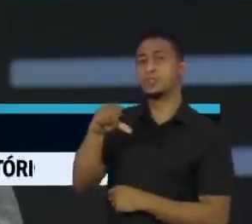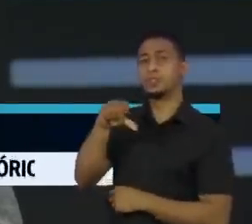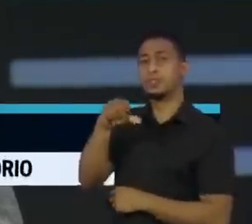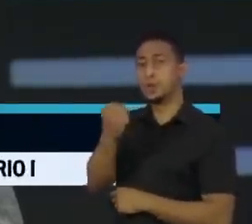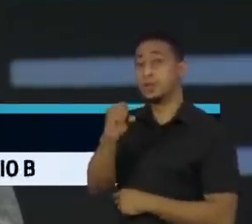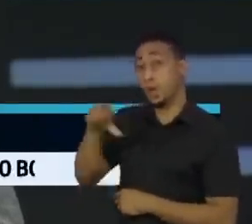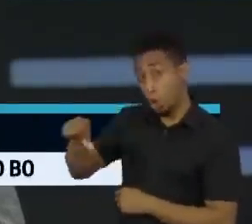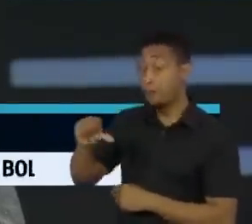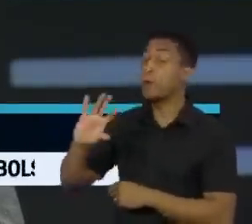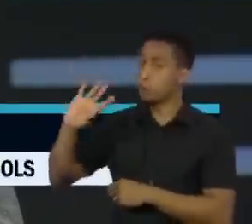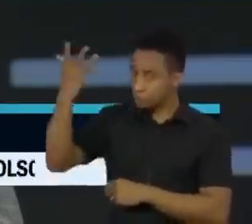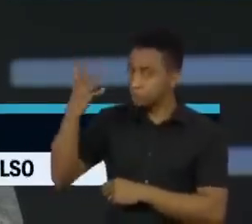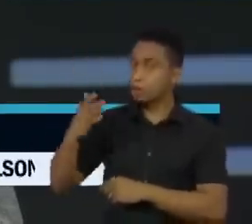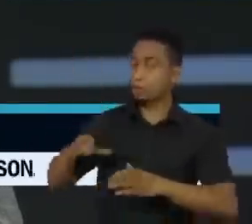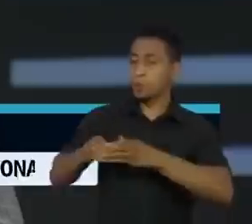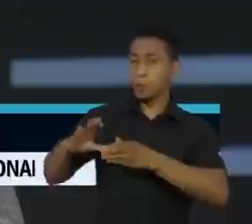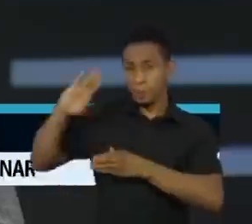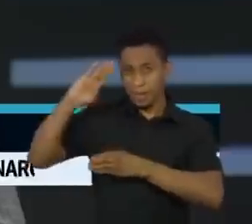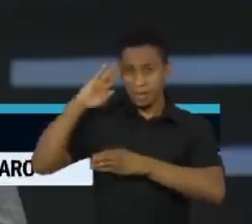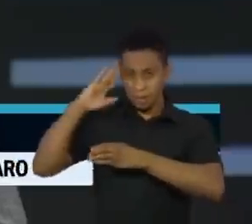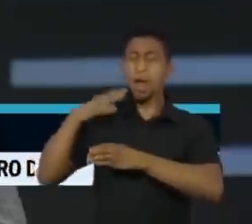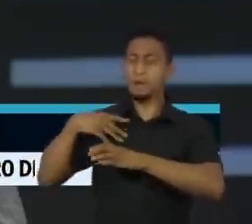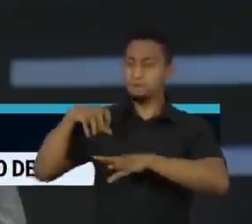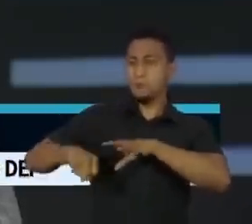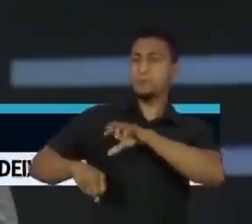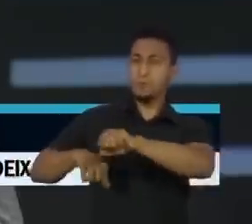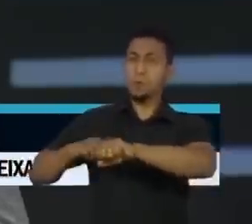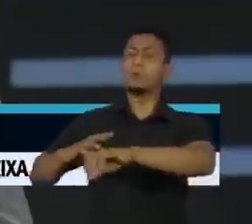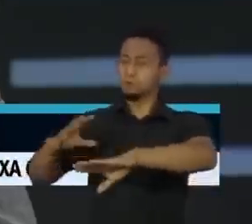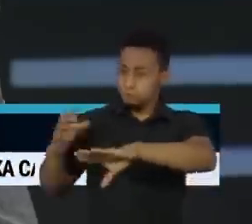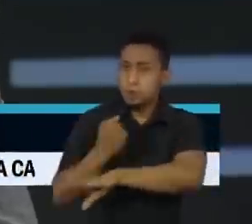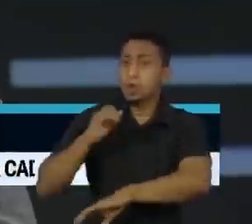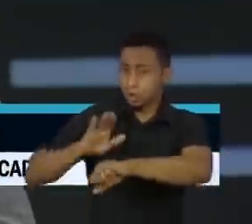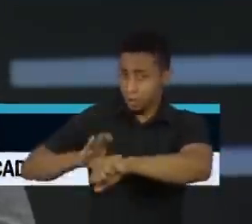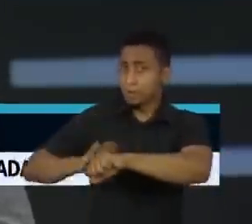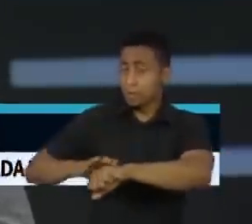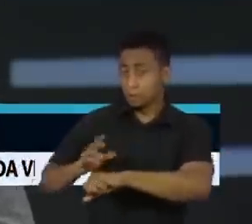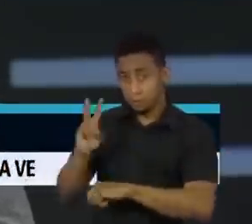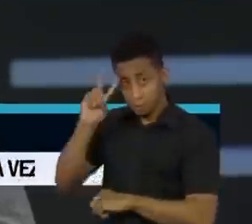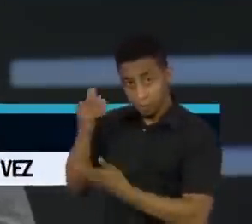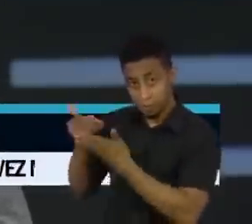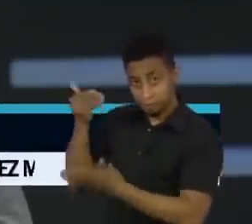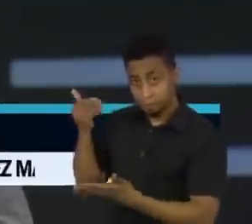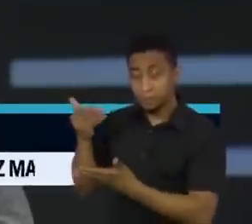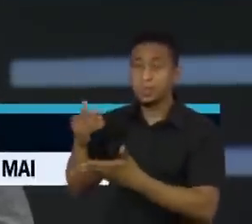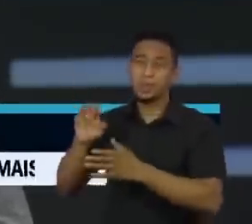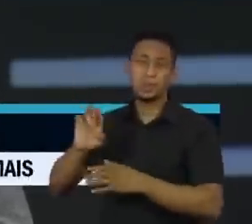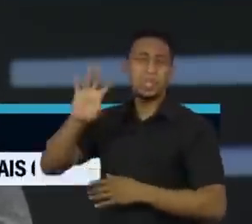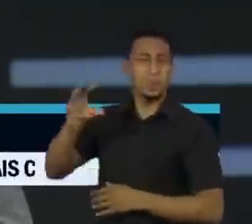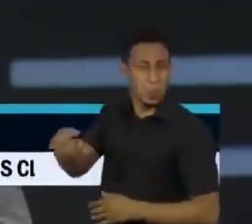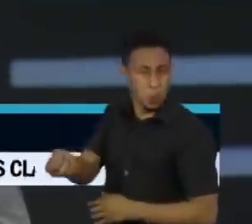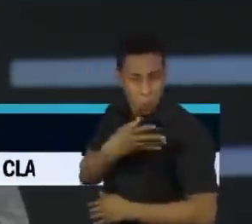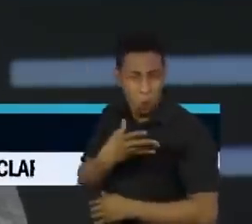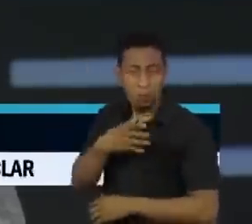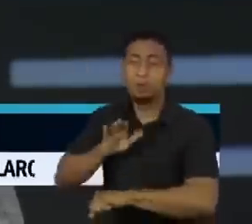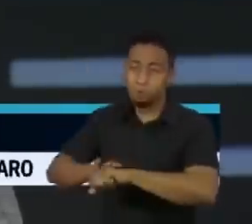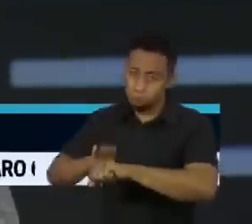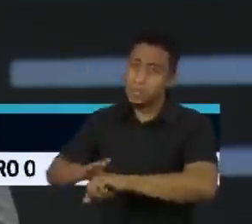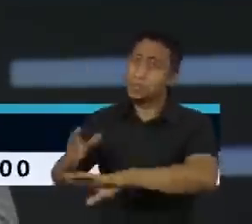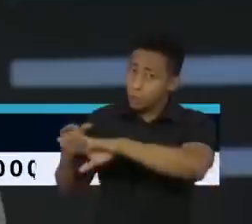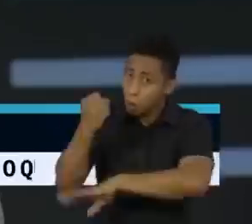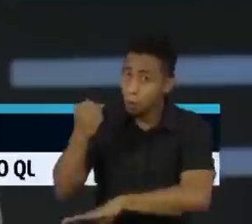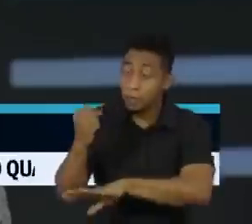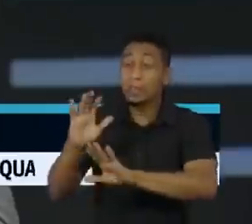golpes militares e civis, como foi o golpe de Estado Novo, né? Então, esse é um processo diferente de golpe de Estado. Já começou, ele